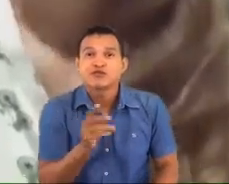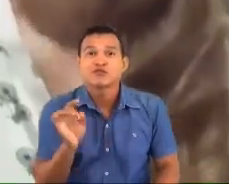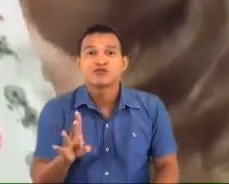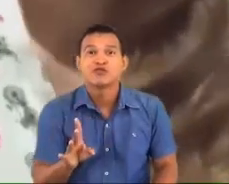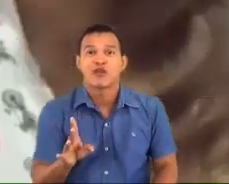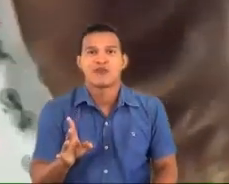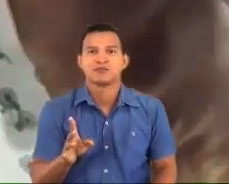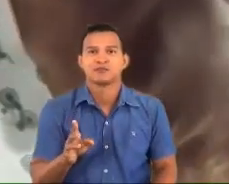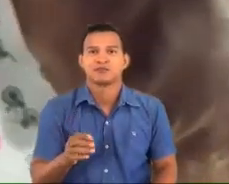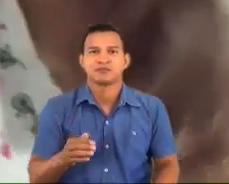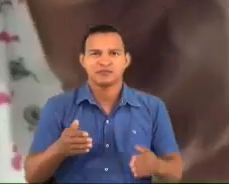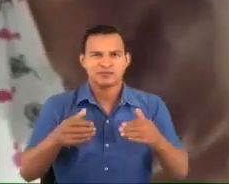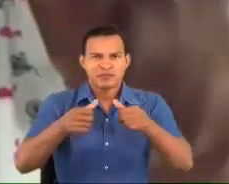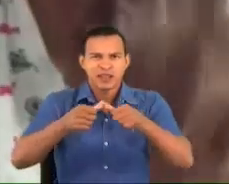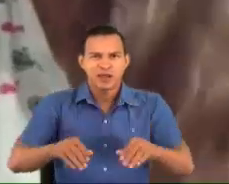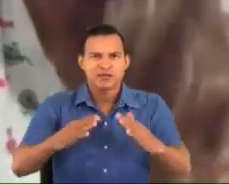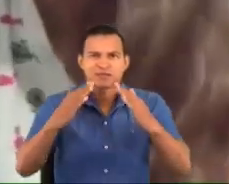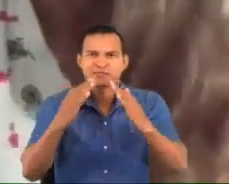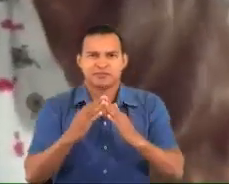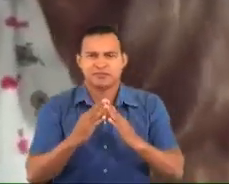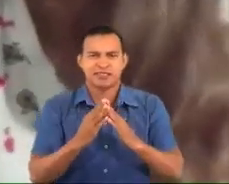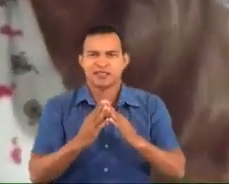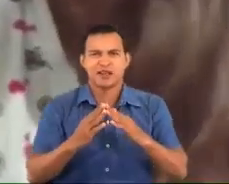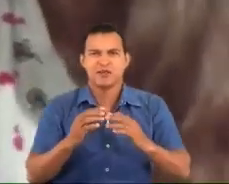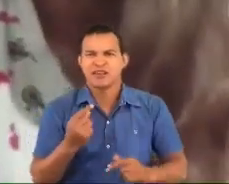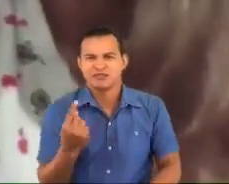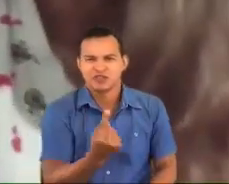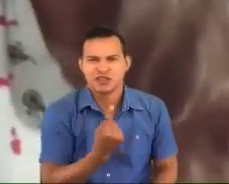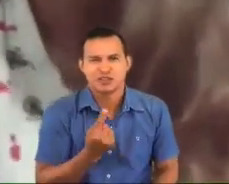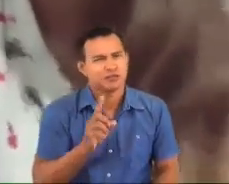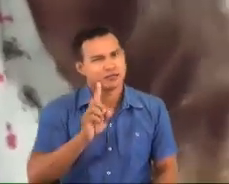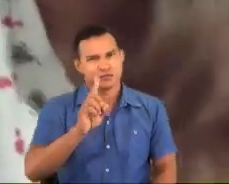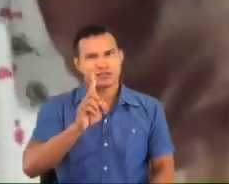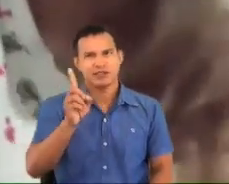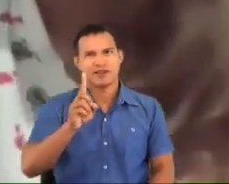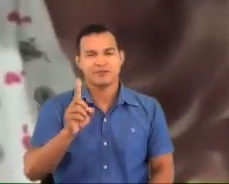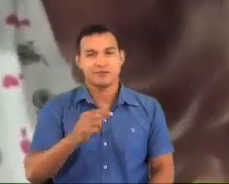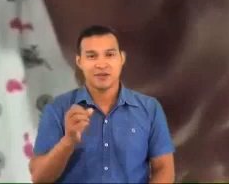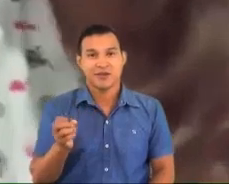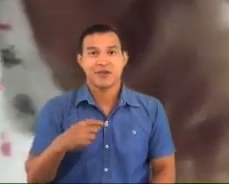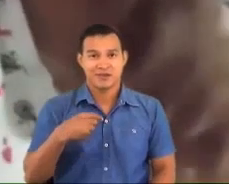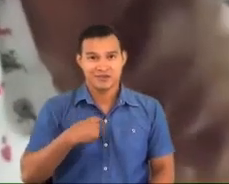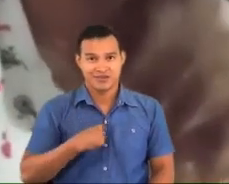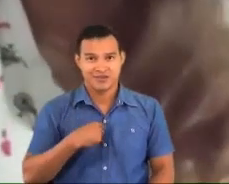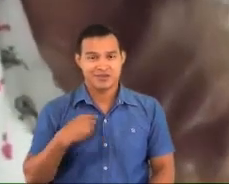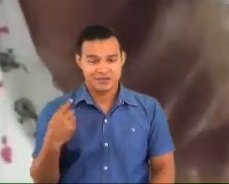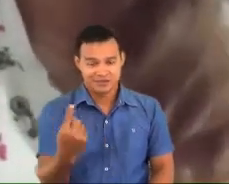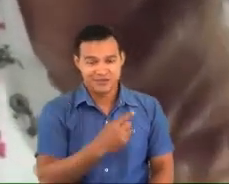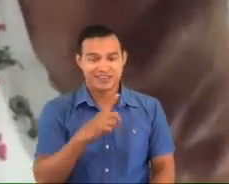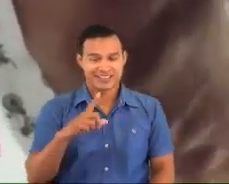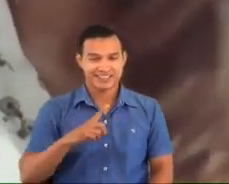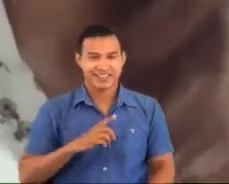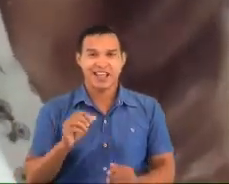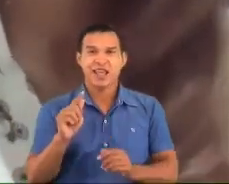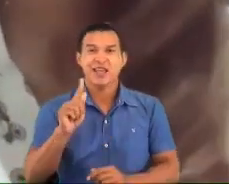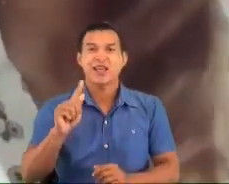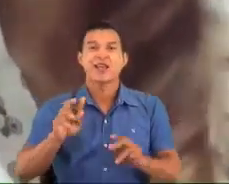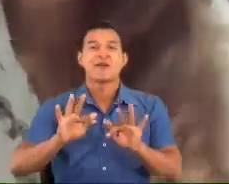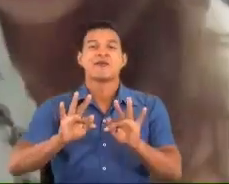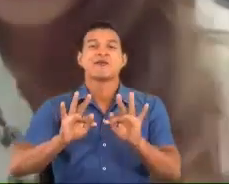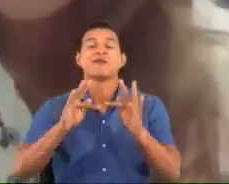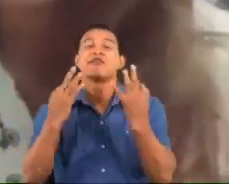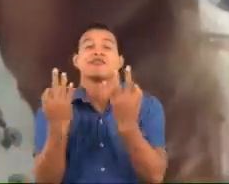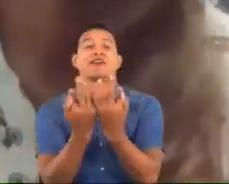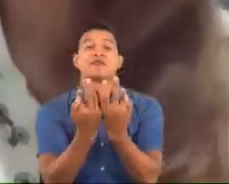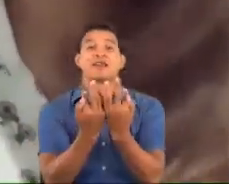não tem problema, porque em nenhum momento a gente se sente sozinha. Nós temos uma outra família, que é o Novas Jovens, a Nova Igreja Batista. E parte dessa família também são os